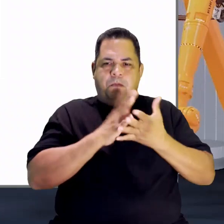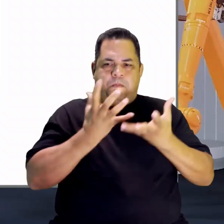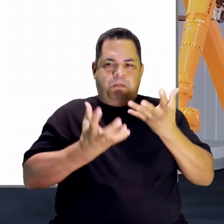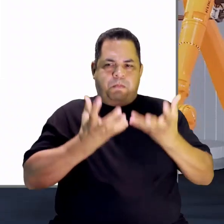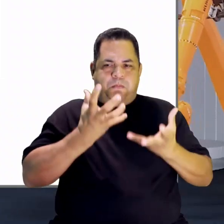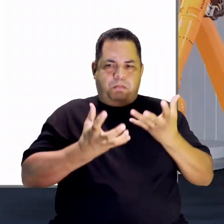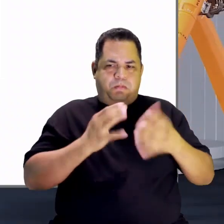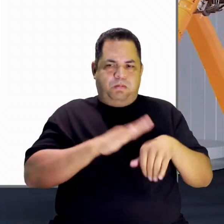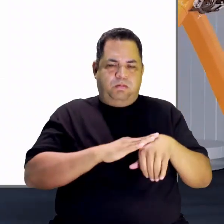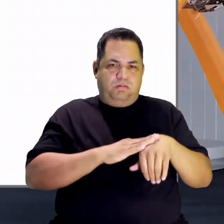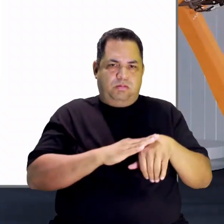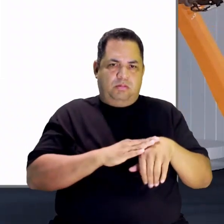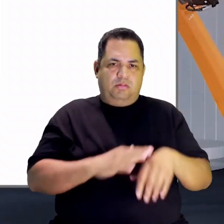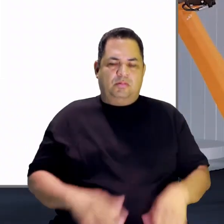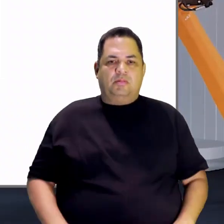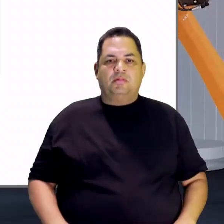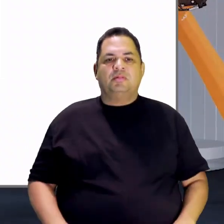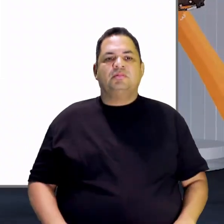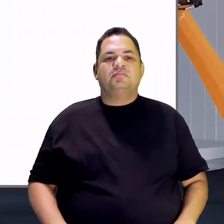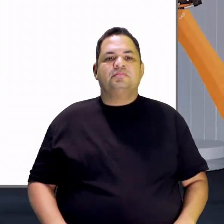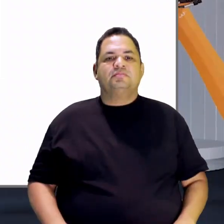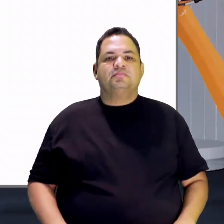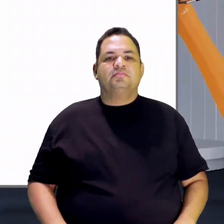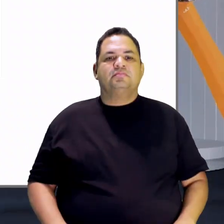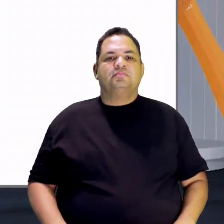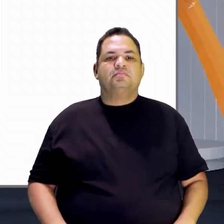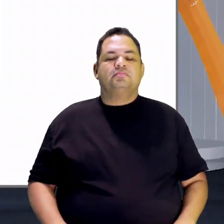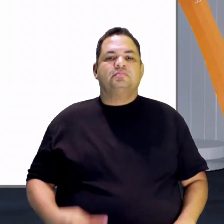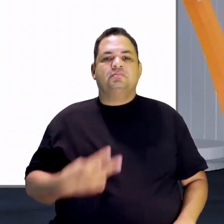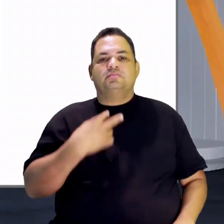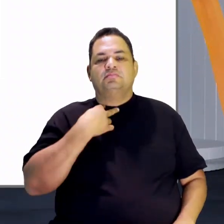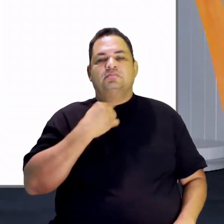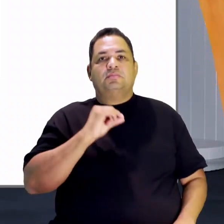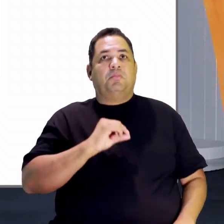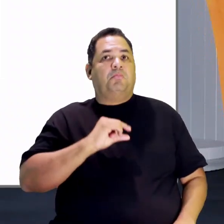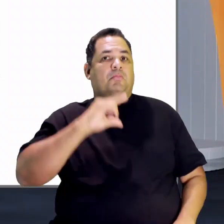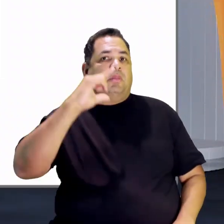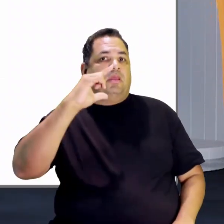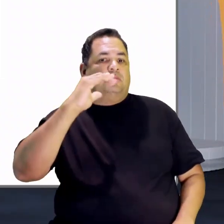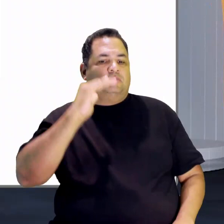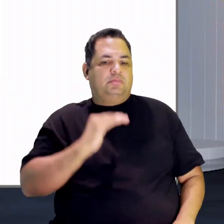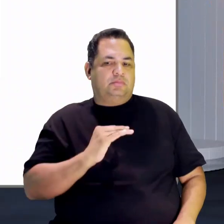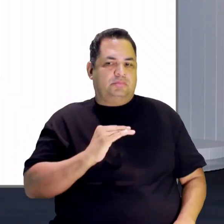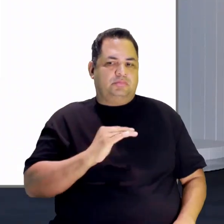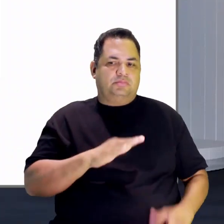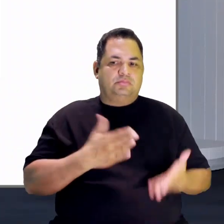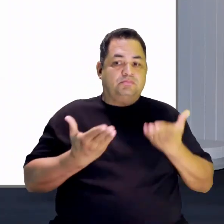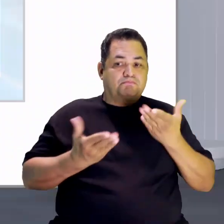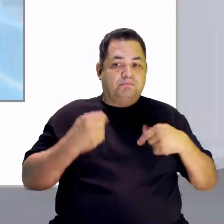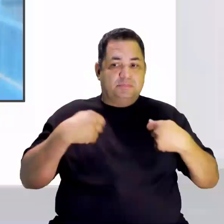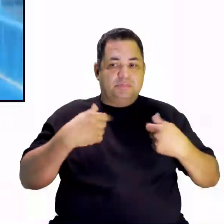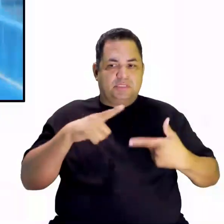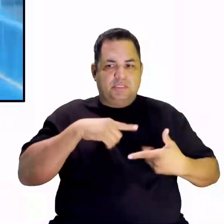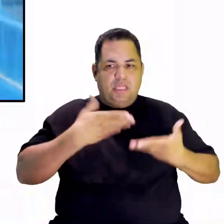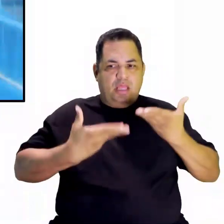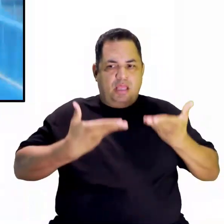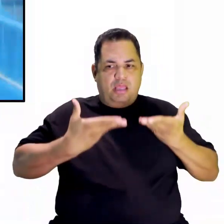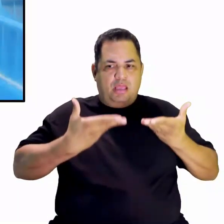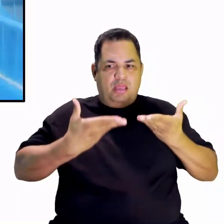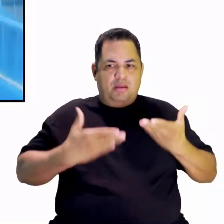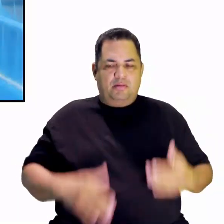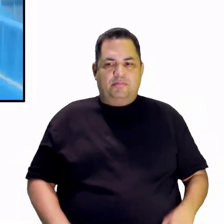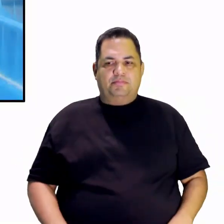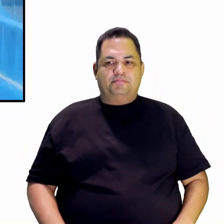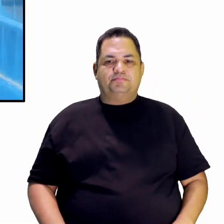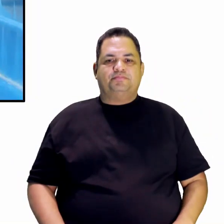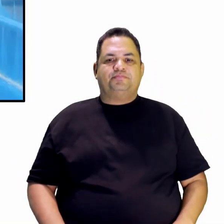casos, né, de tipos de reações, e não pode ser de mais e nem de menos. Vamos lá. Então, é importante para cada